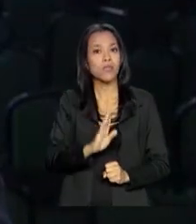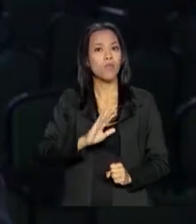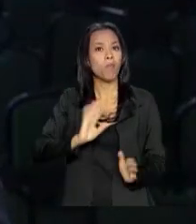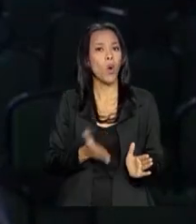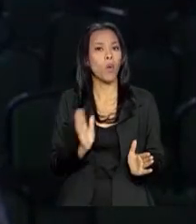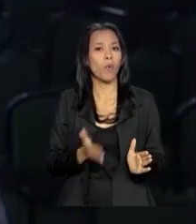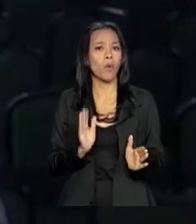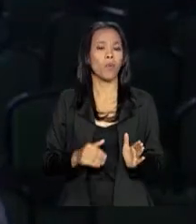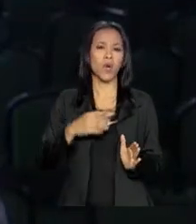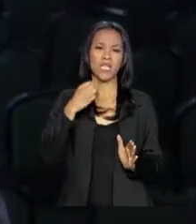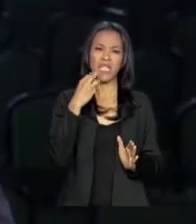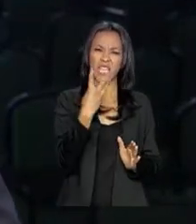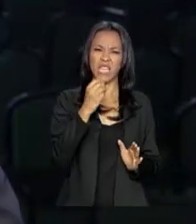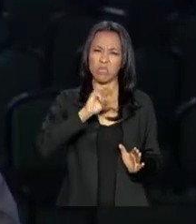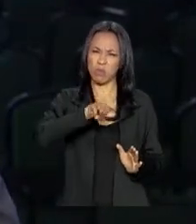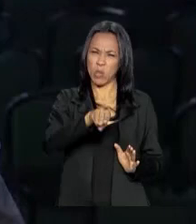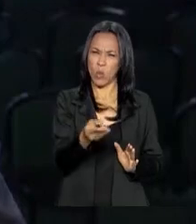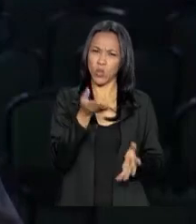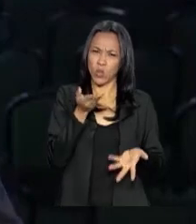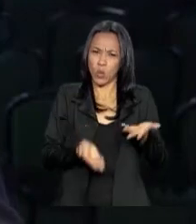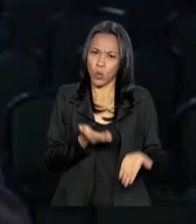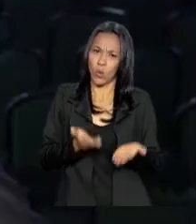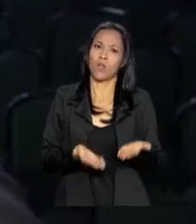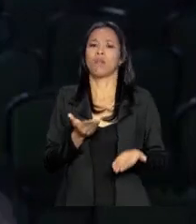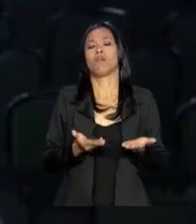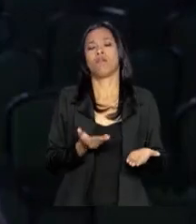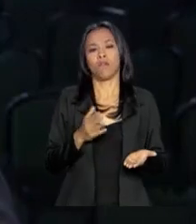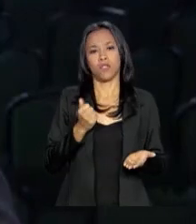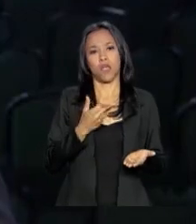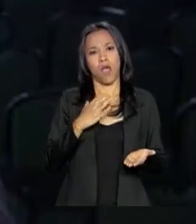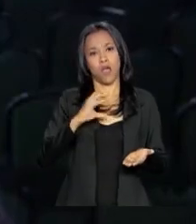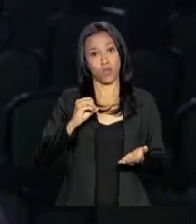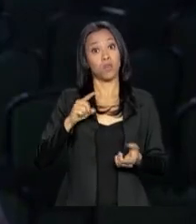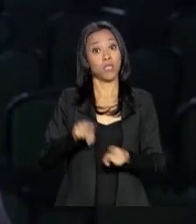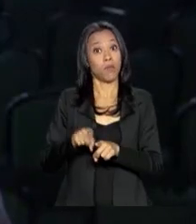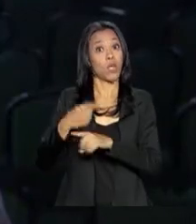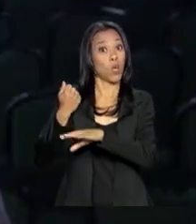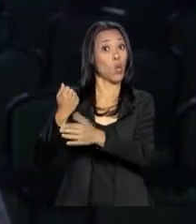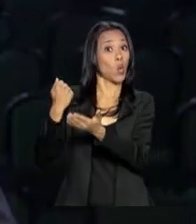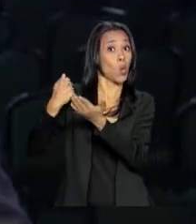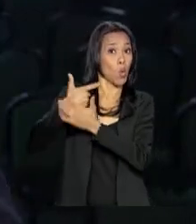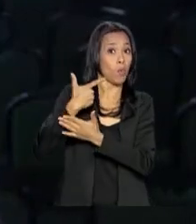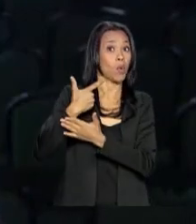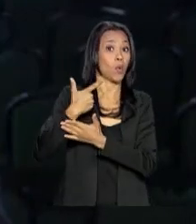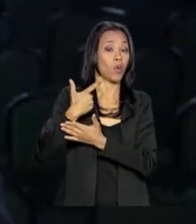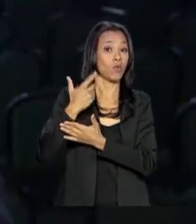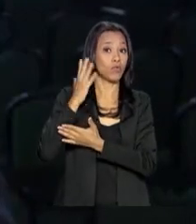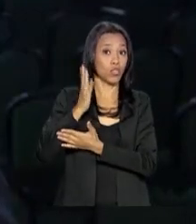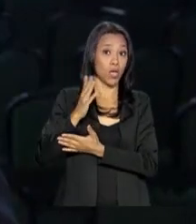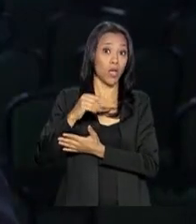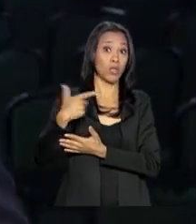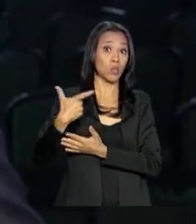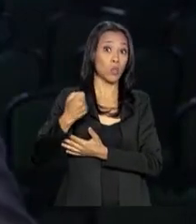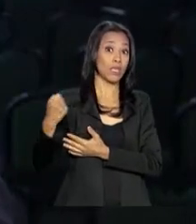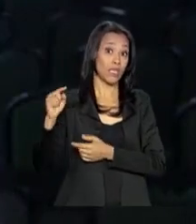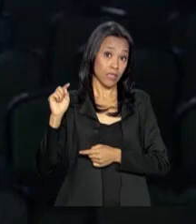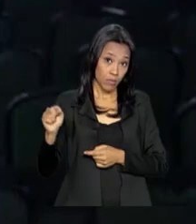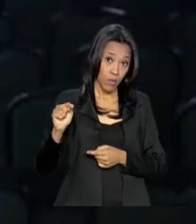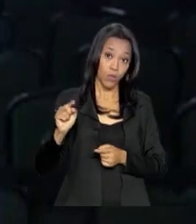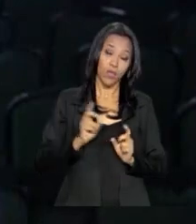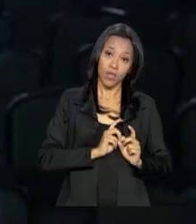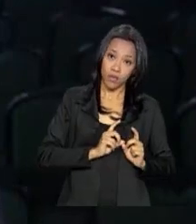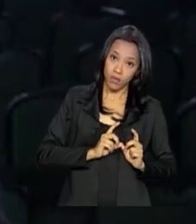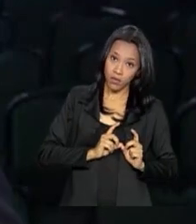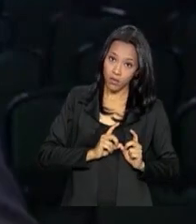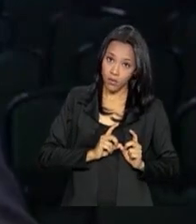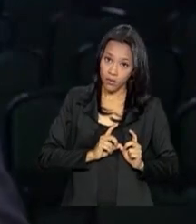toneladas de aço. Também importou, ou seja, comprou de fora cerca de 200 mil toneladas e exportou,